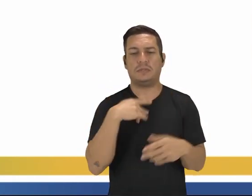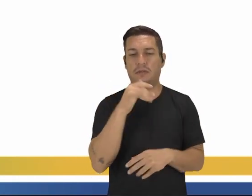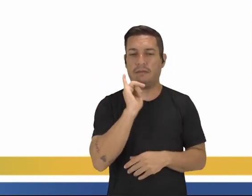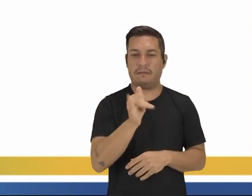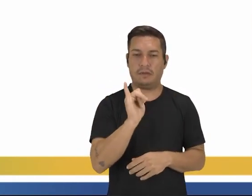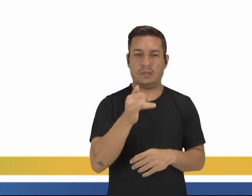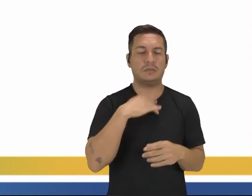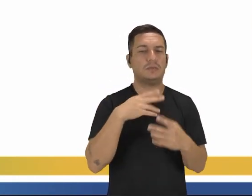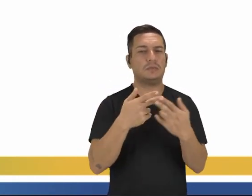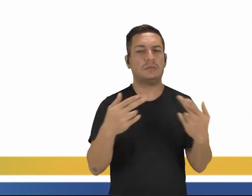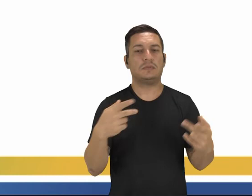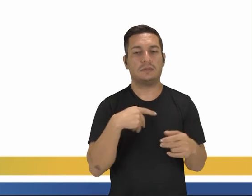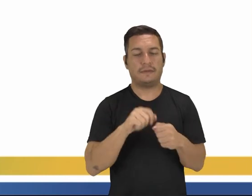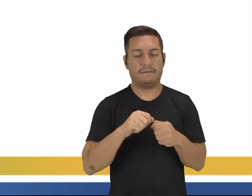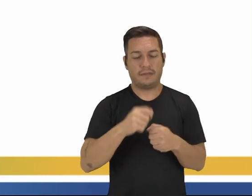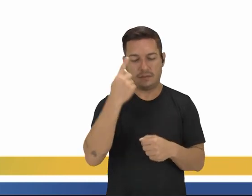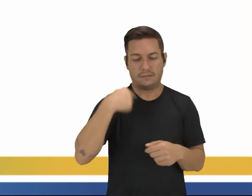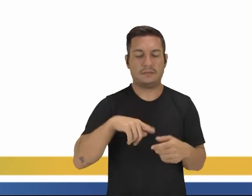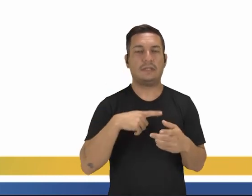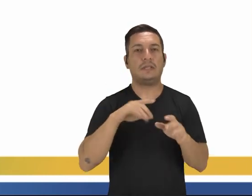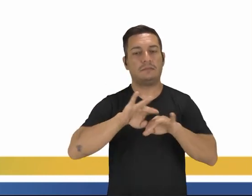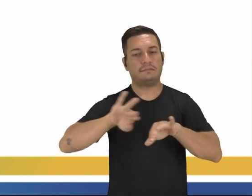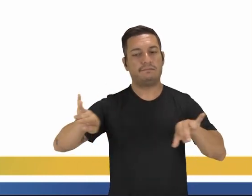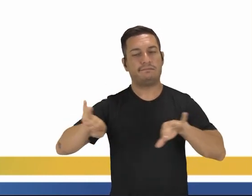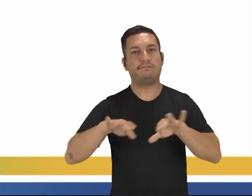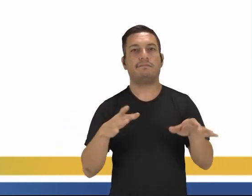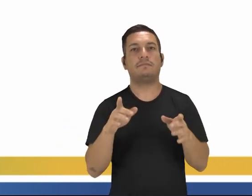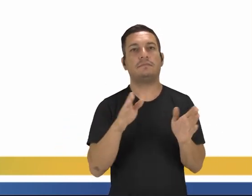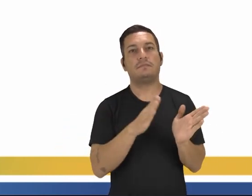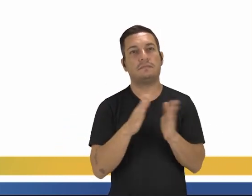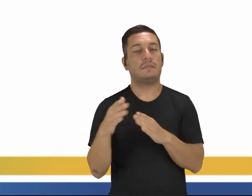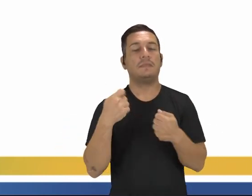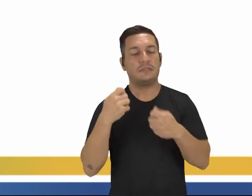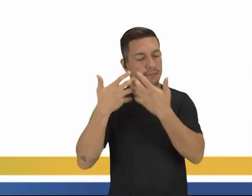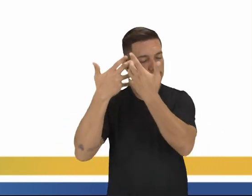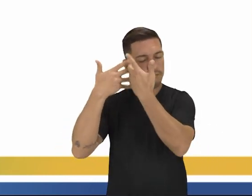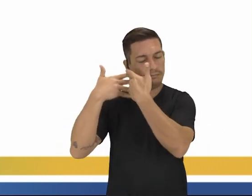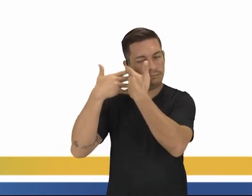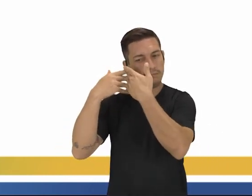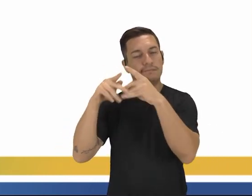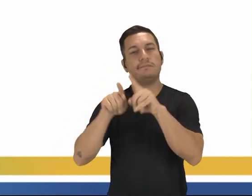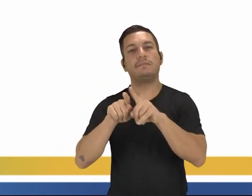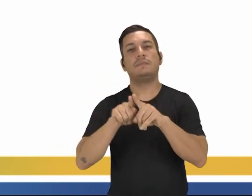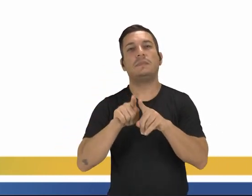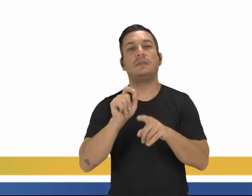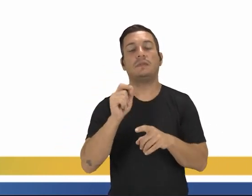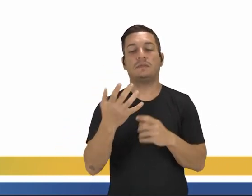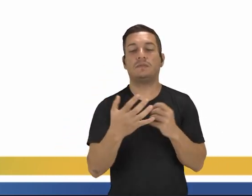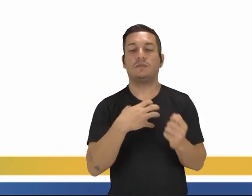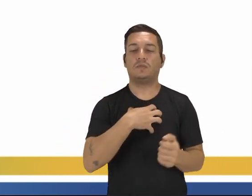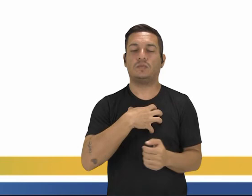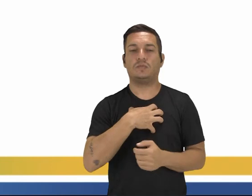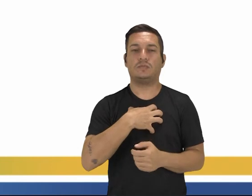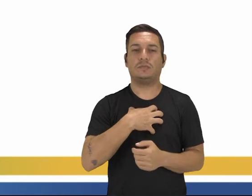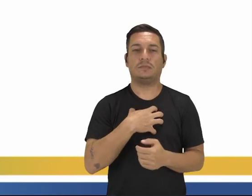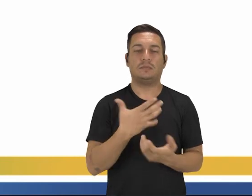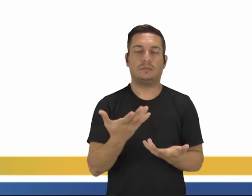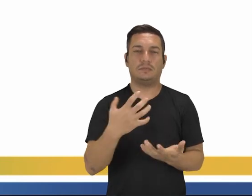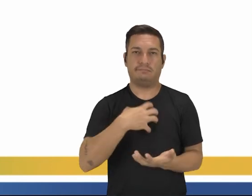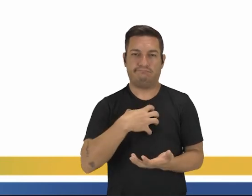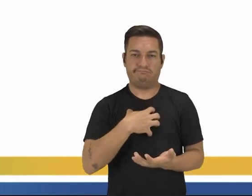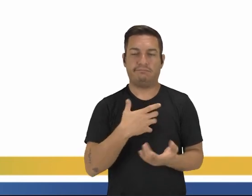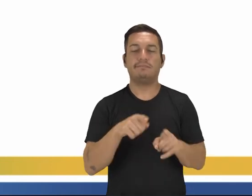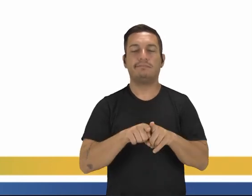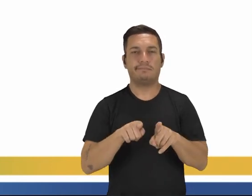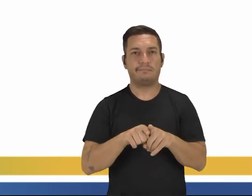diz para o que você realmente faz, tem um espaço, né? Então, você tem que refletir com relação às suas ações.